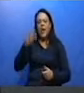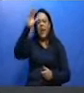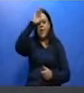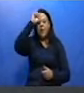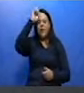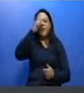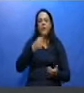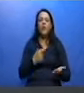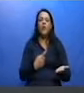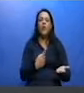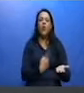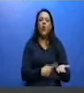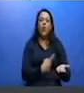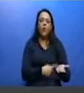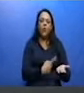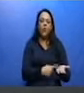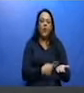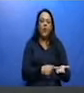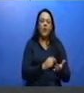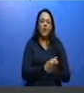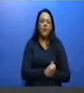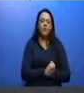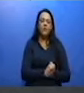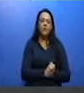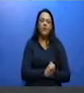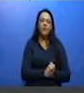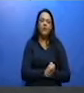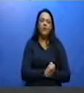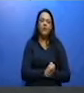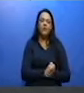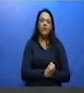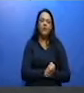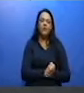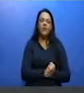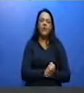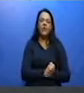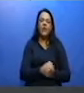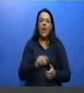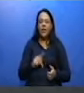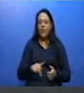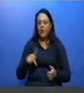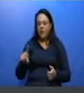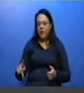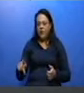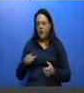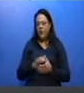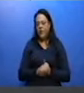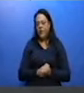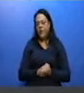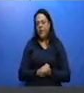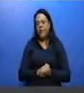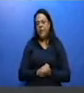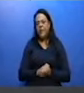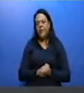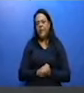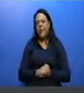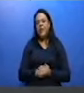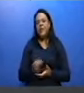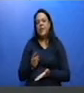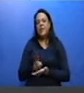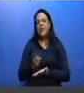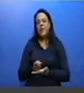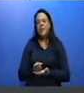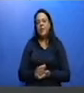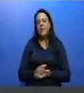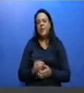com vocês. Significa o quê? Que a professora da sua sala vai disponibilizar em toda a aula um material